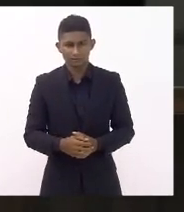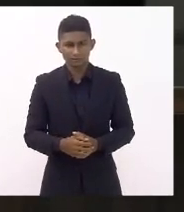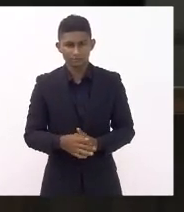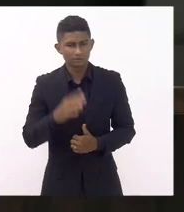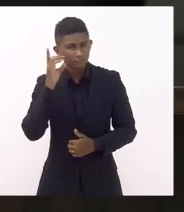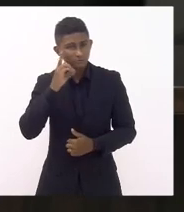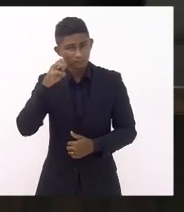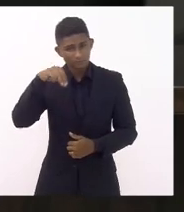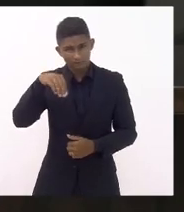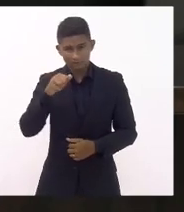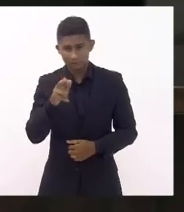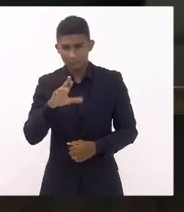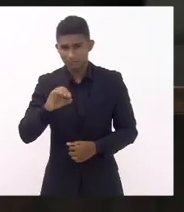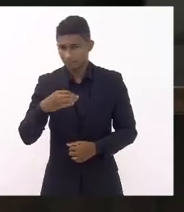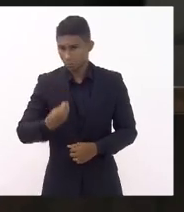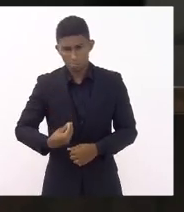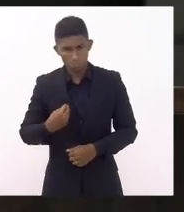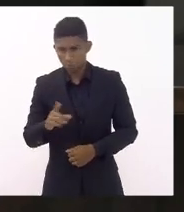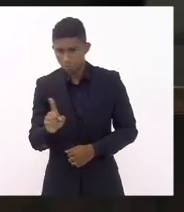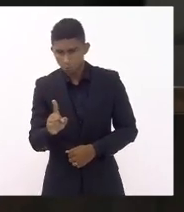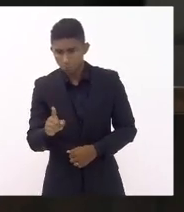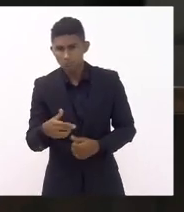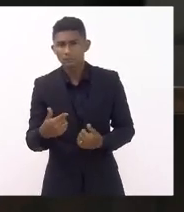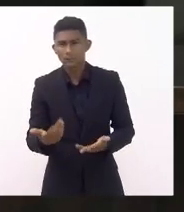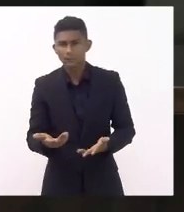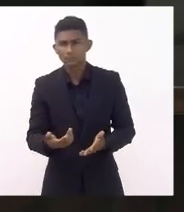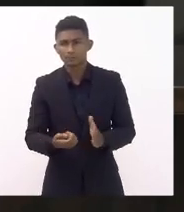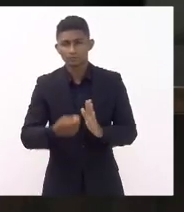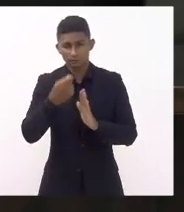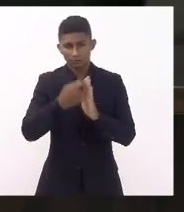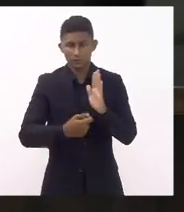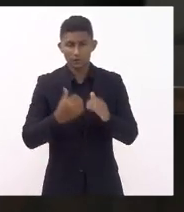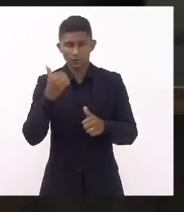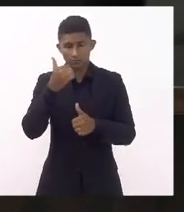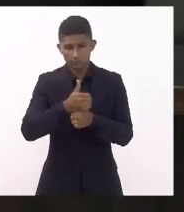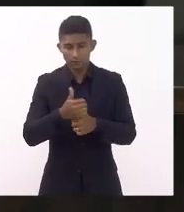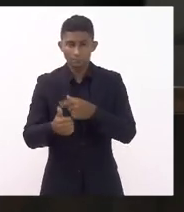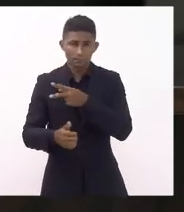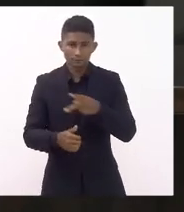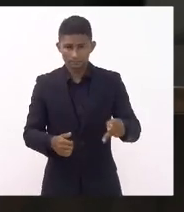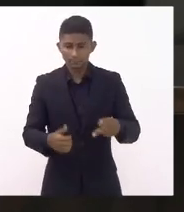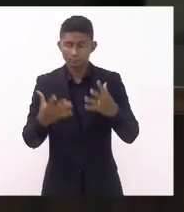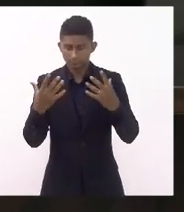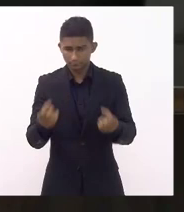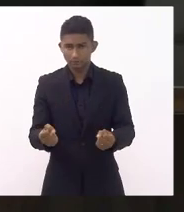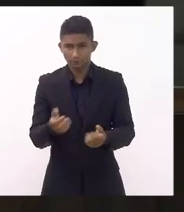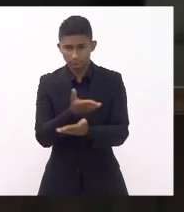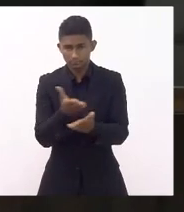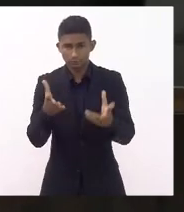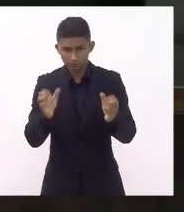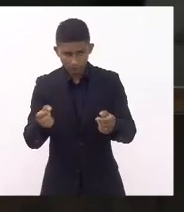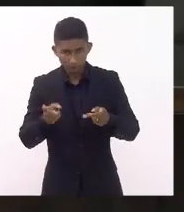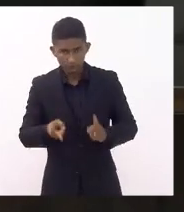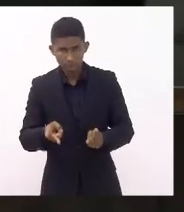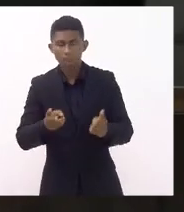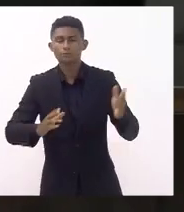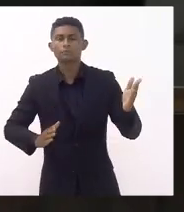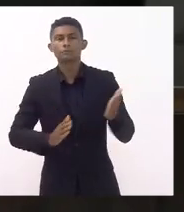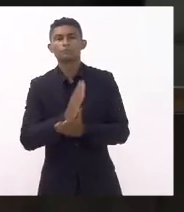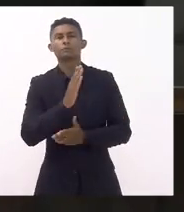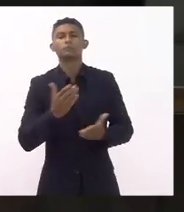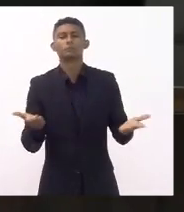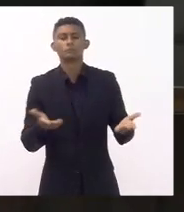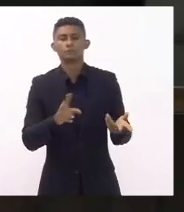Deputado Márcio, não está, né? Substitutivo conforme a final de redação que a presidência defere. Senhores que aprovam, permaneçam como estão, aprovado,